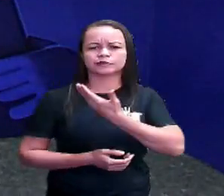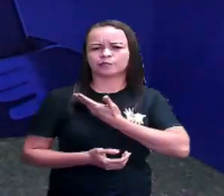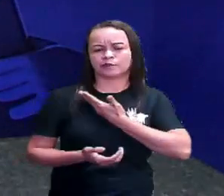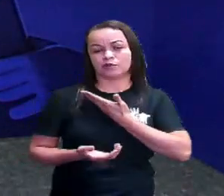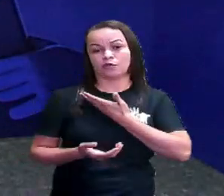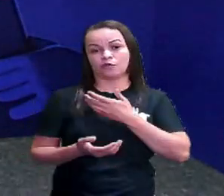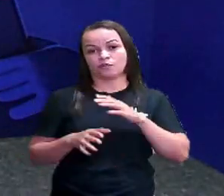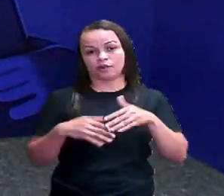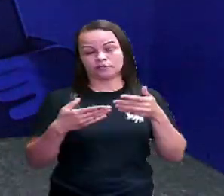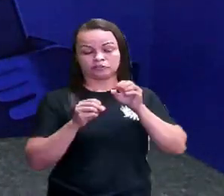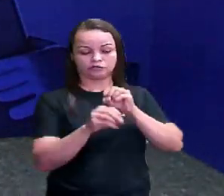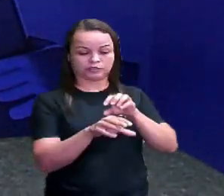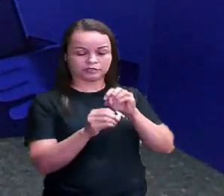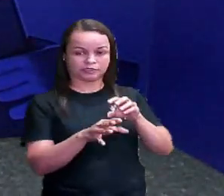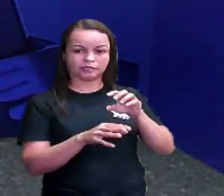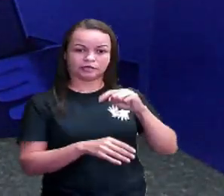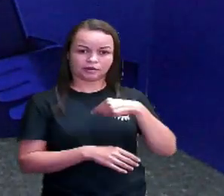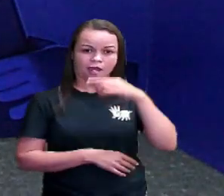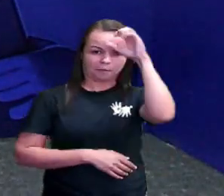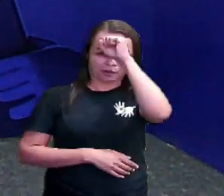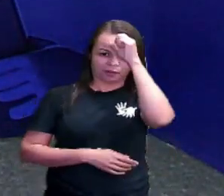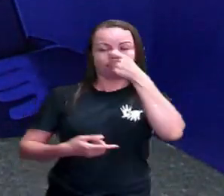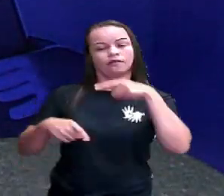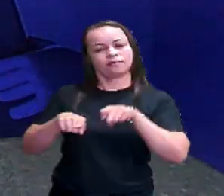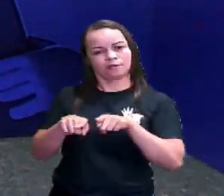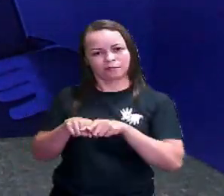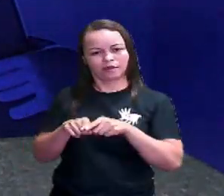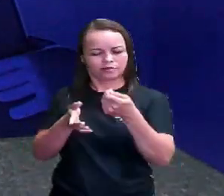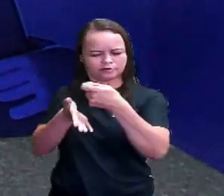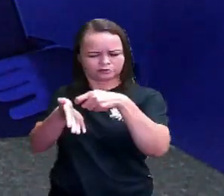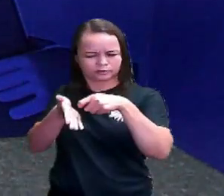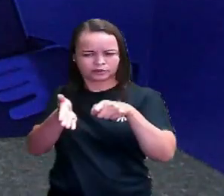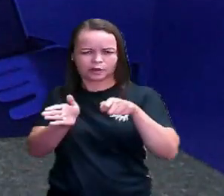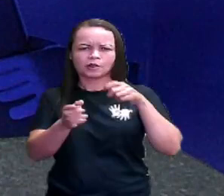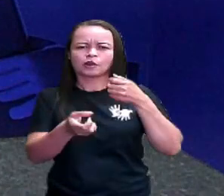ensina, a gente também aprende. Anota essas perguntas e sai